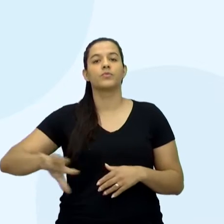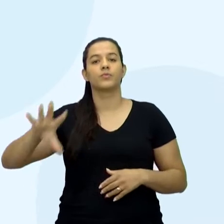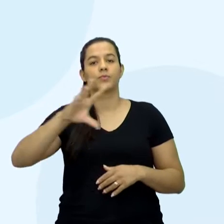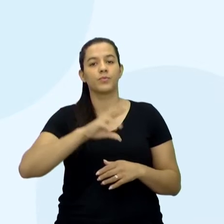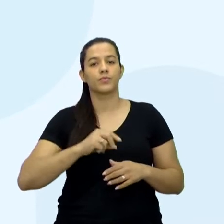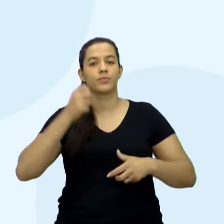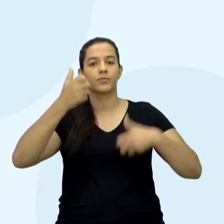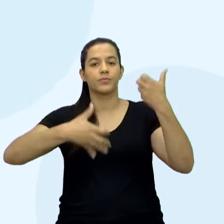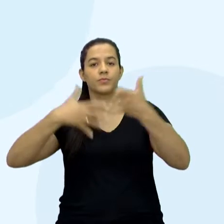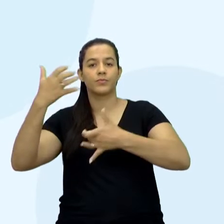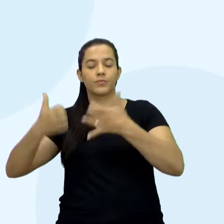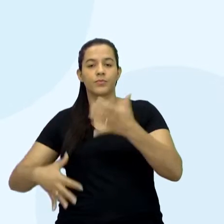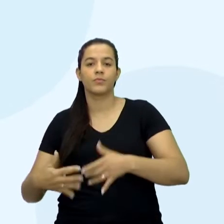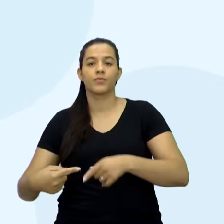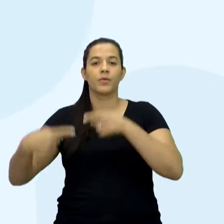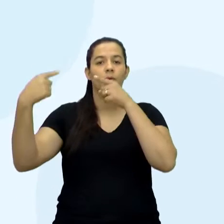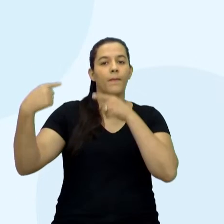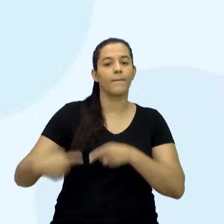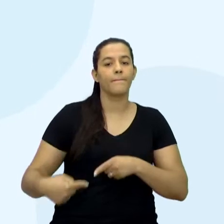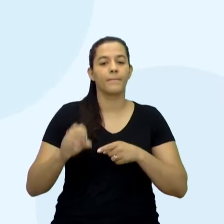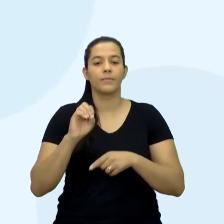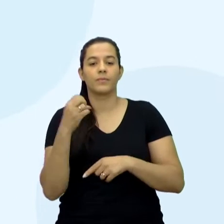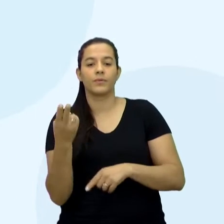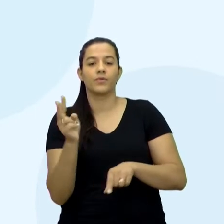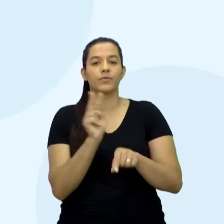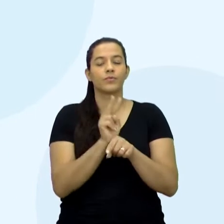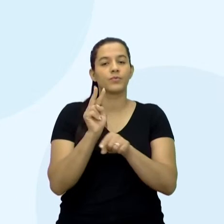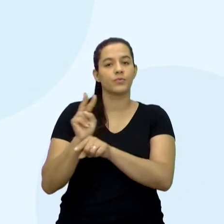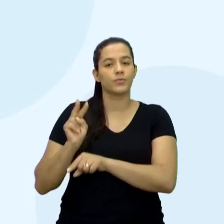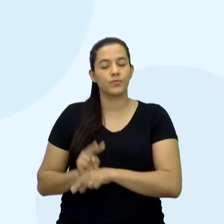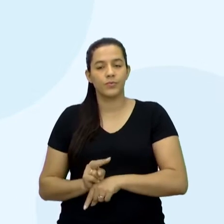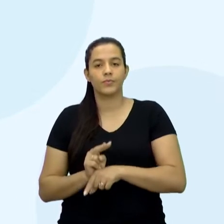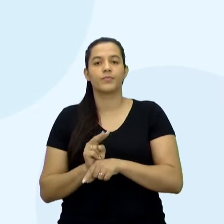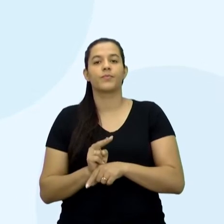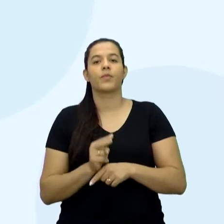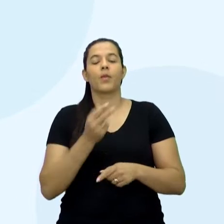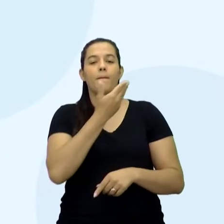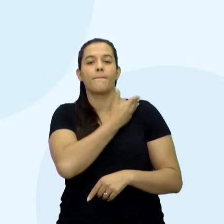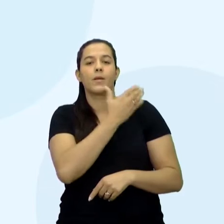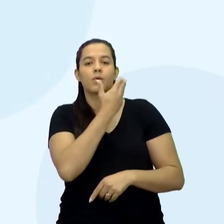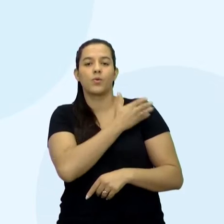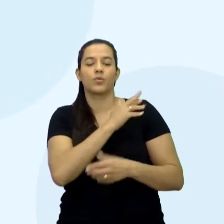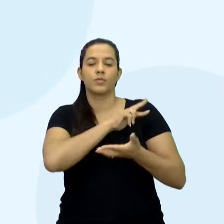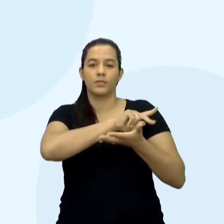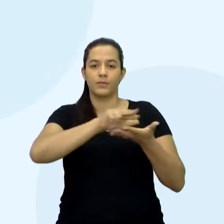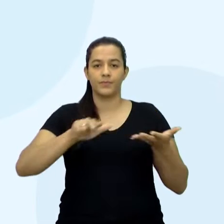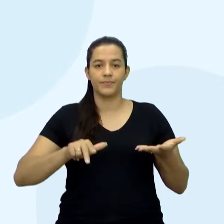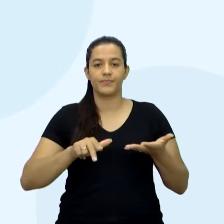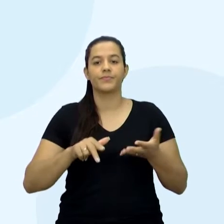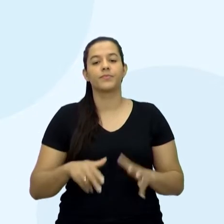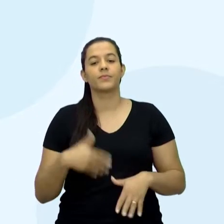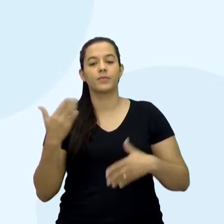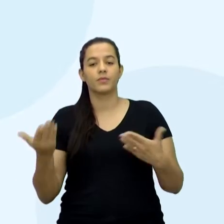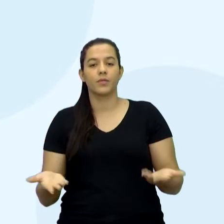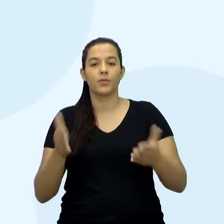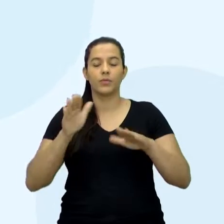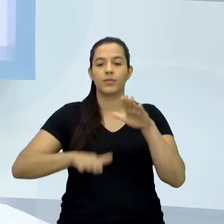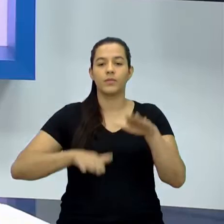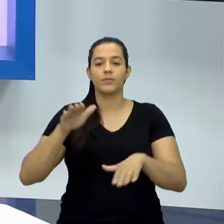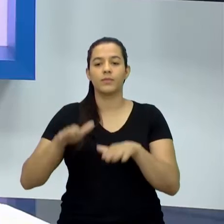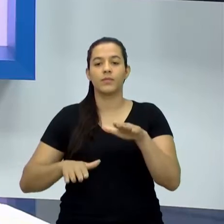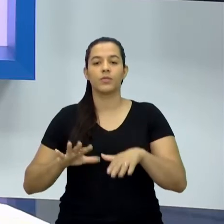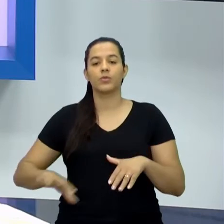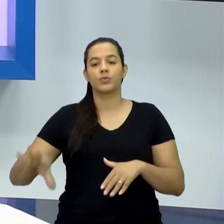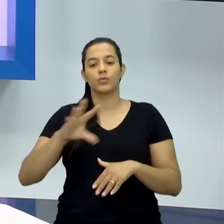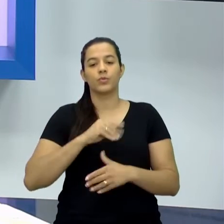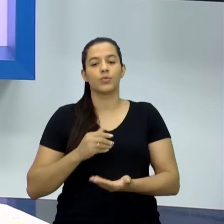pelo combate ou pela manutenção de preconceitos e estereótipos? Dependendo do veículo